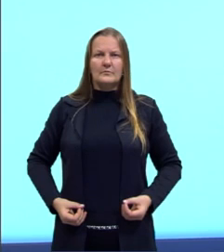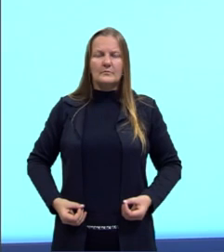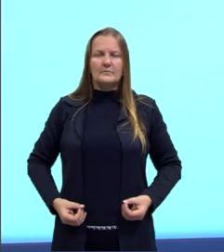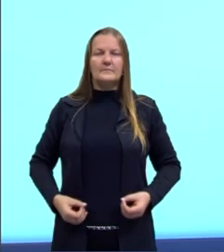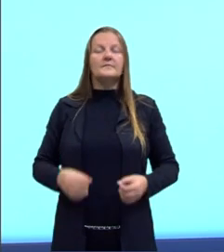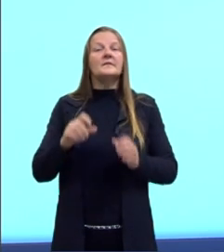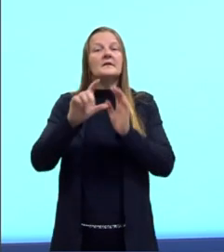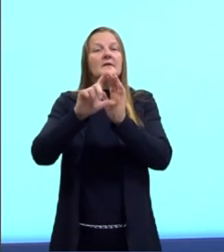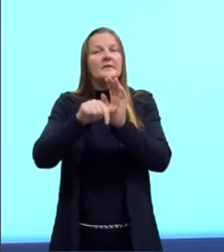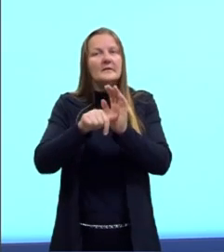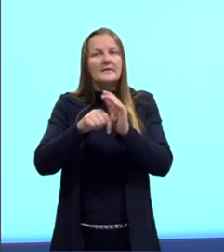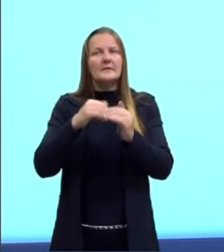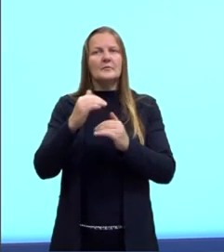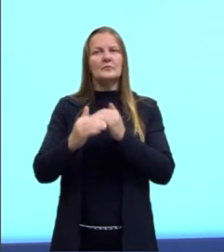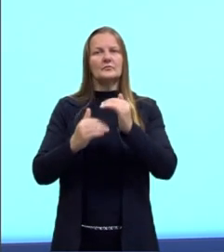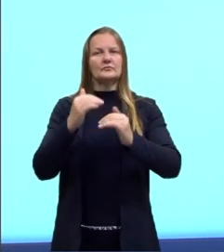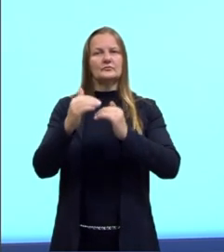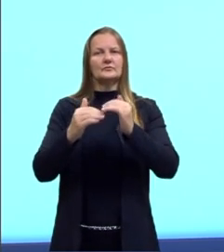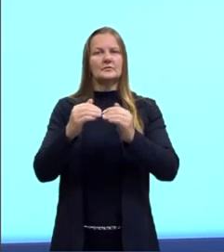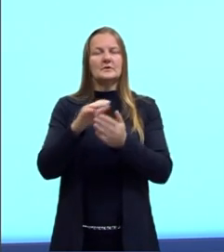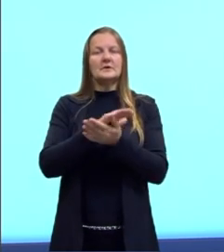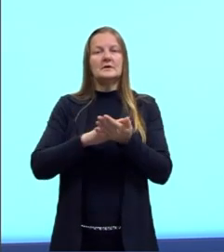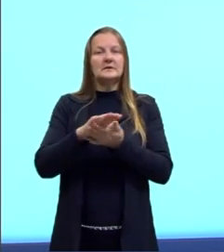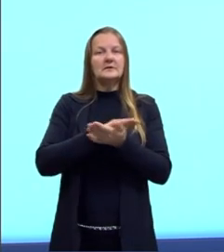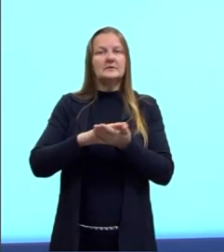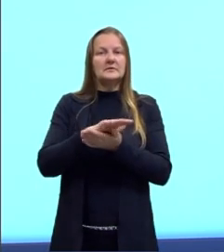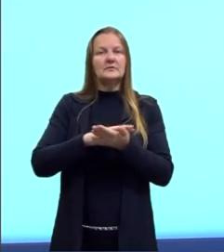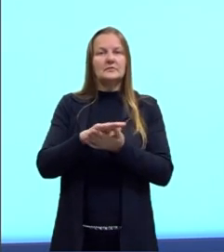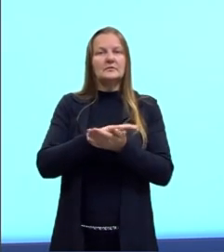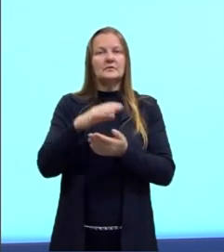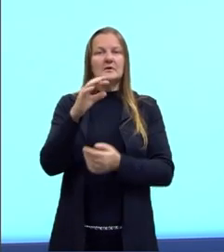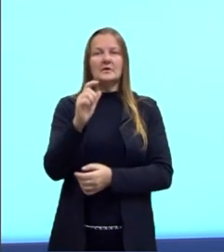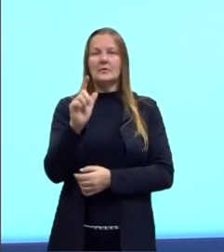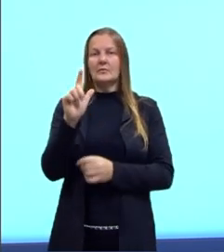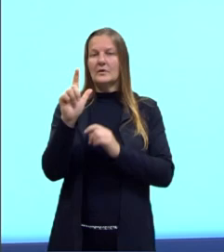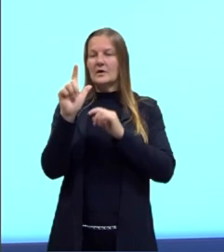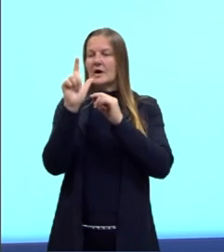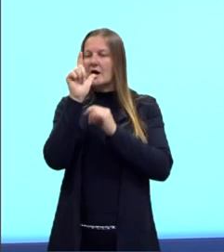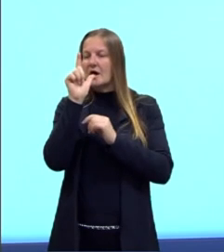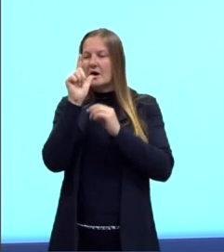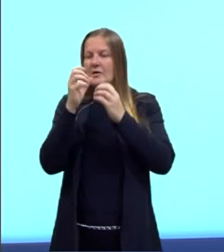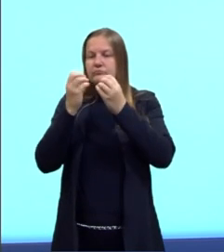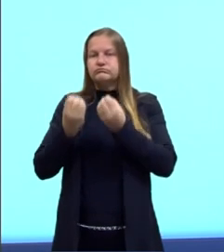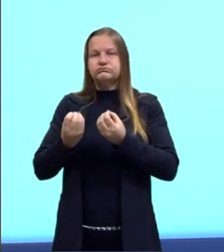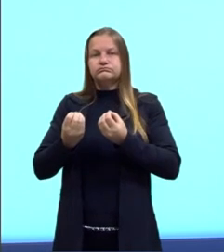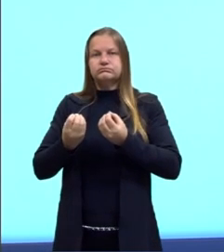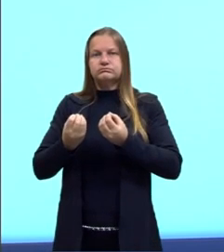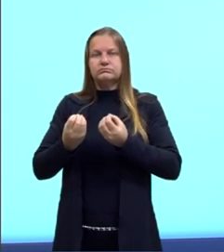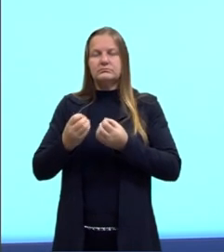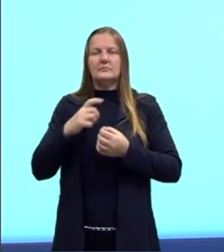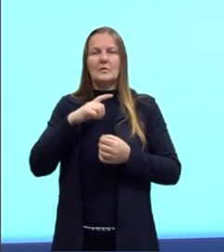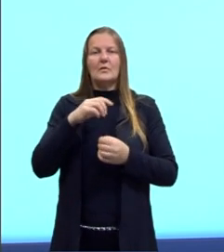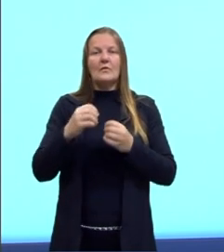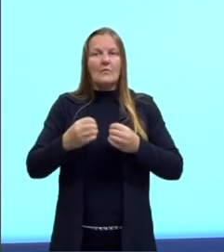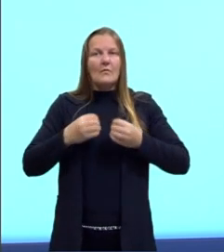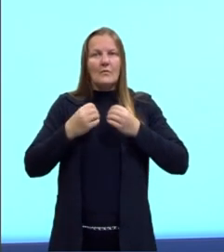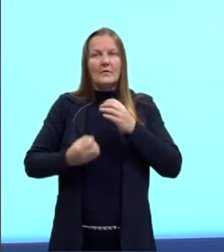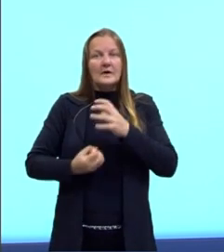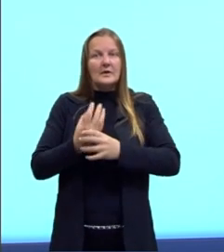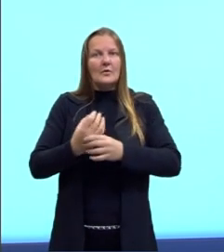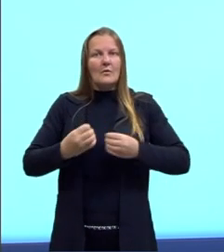aí então como não foi desenvolvido testículos foi desenvolvido ovário